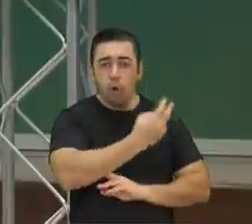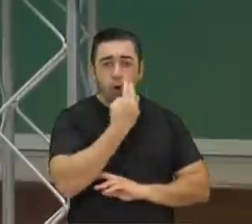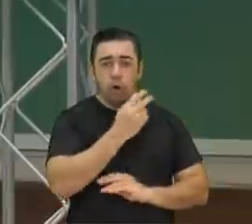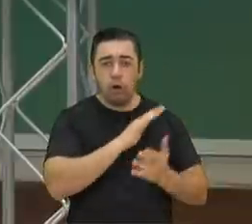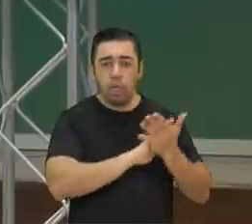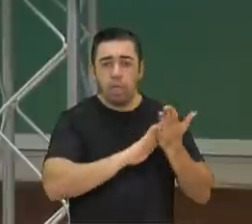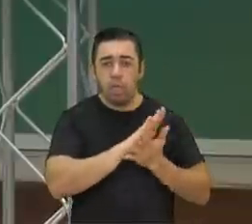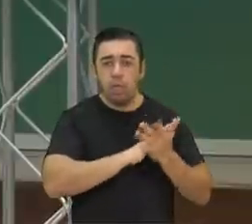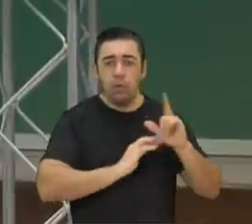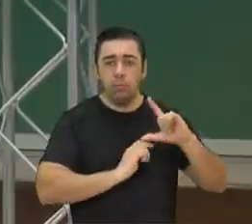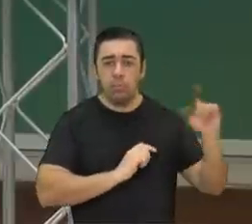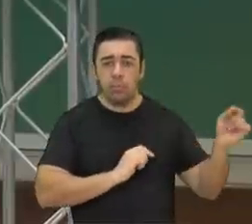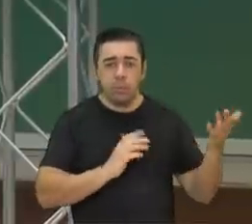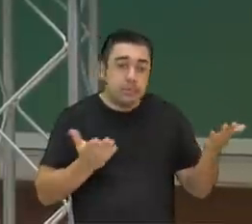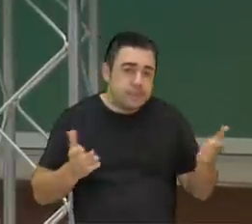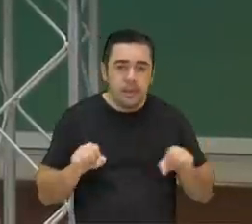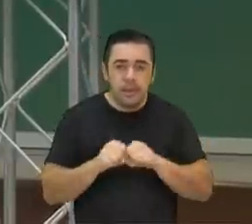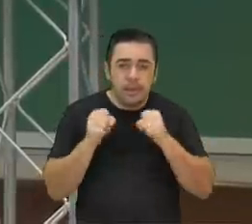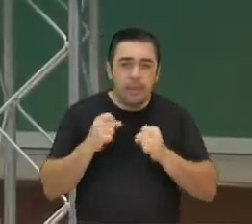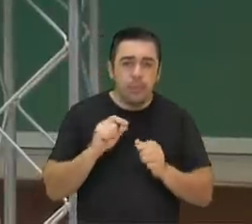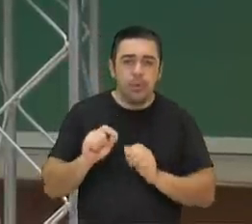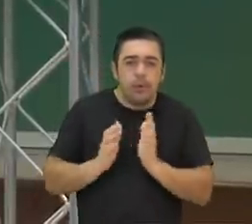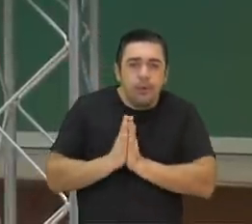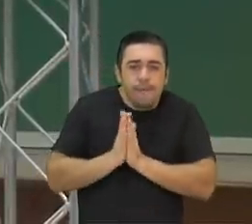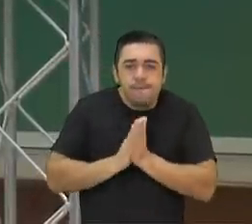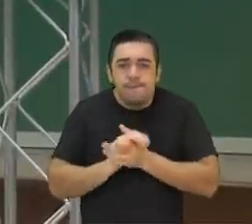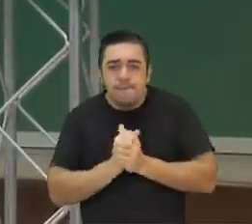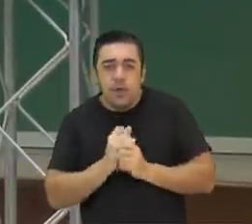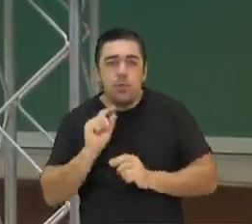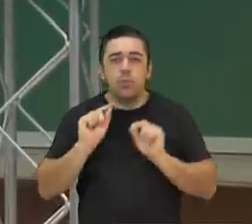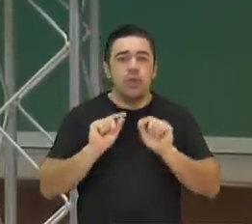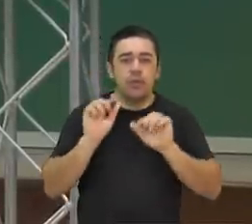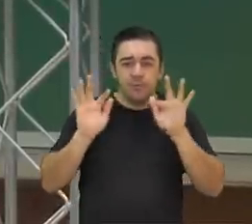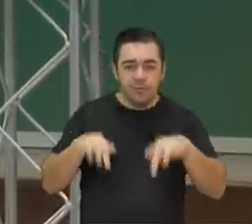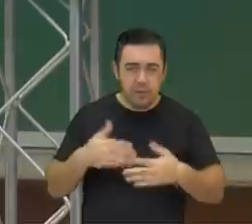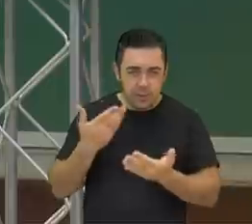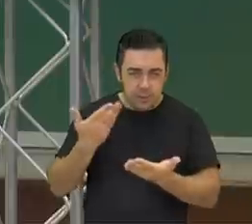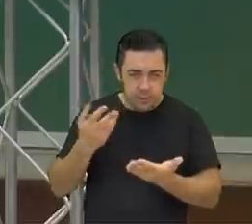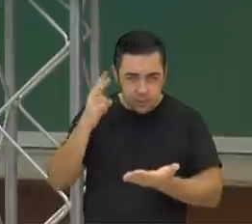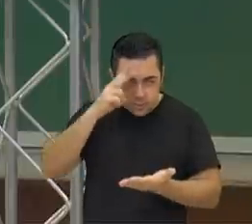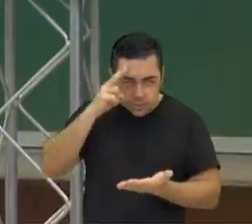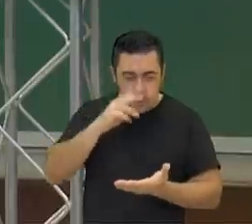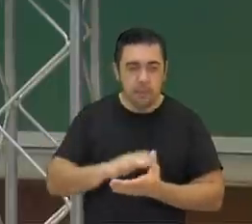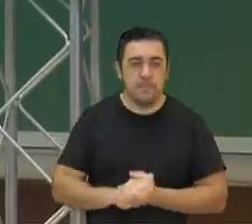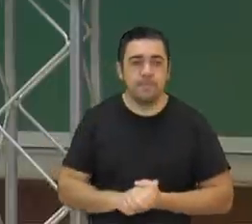ali uma ruptura de expectativas, né, nesse desfecho. Vamos para mais